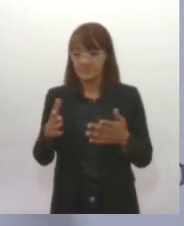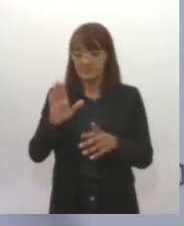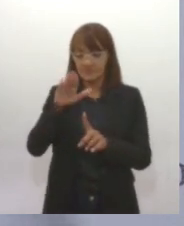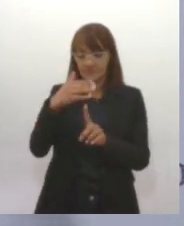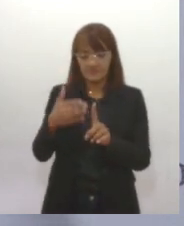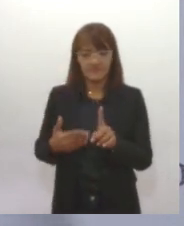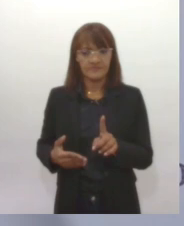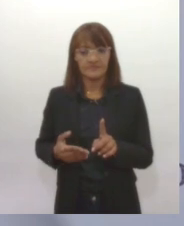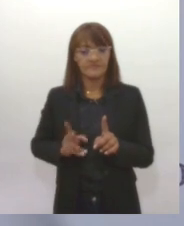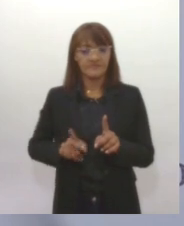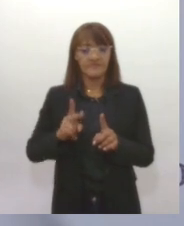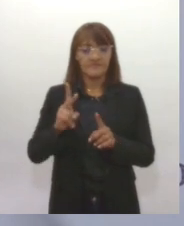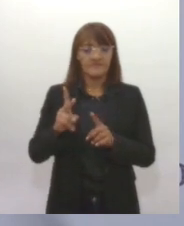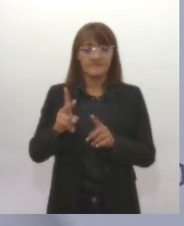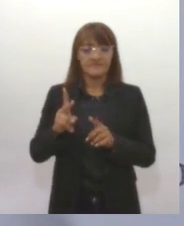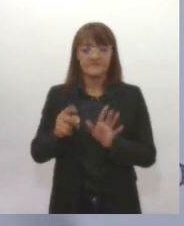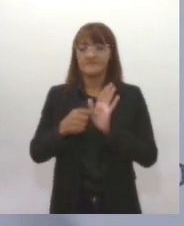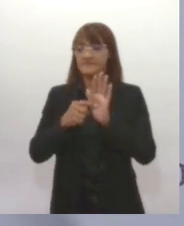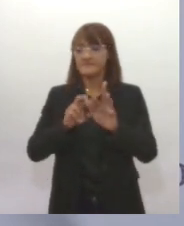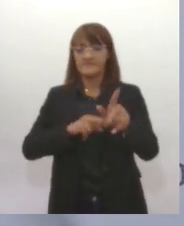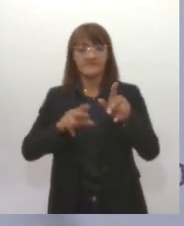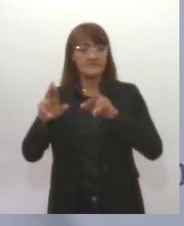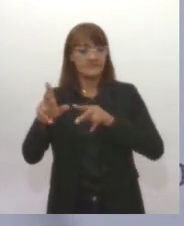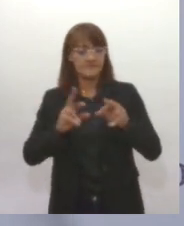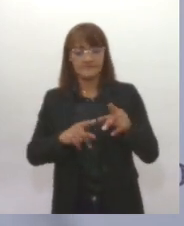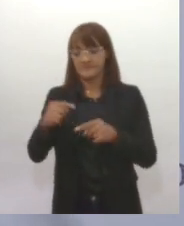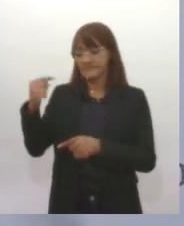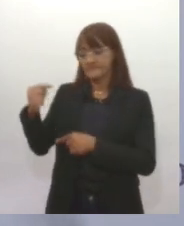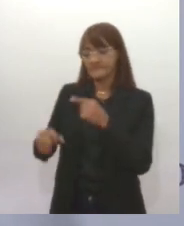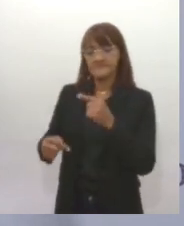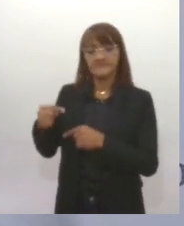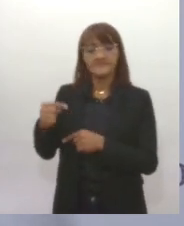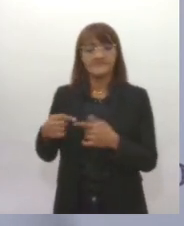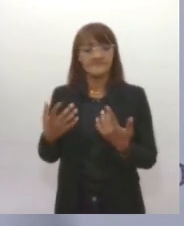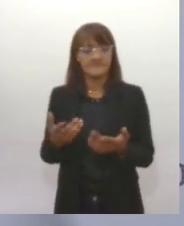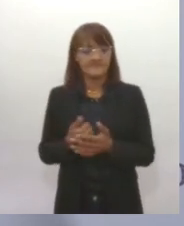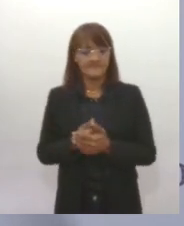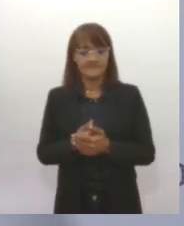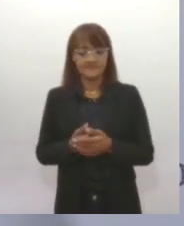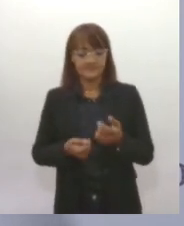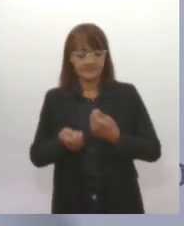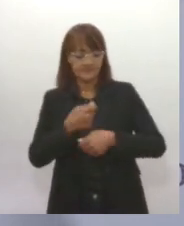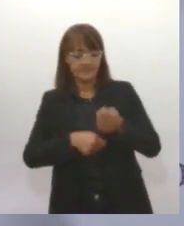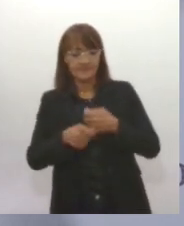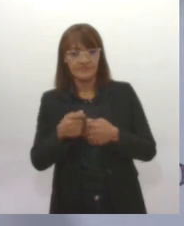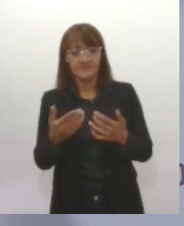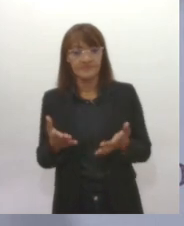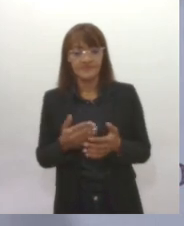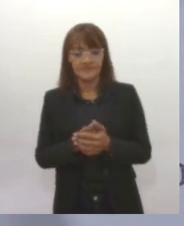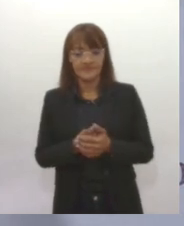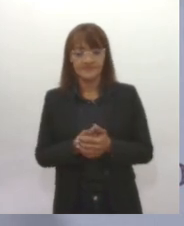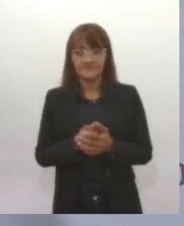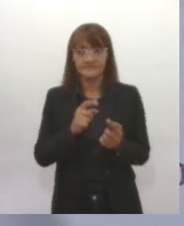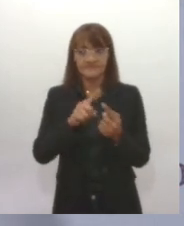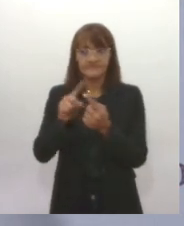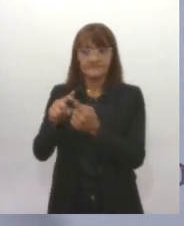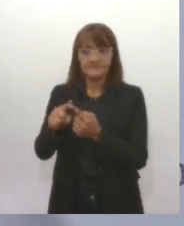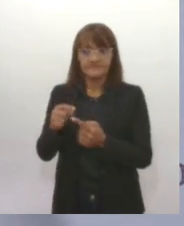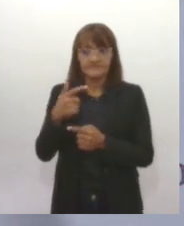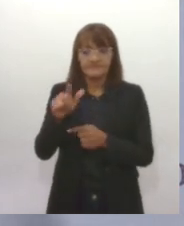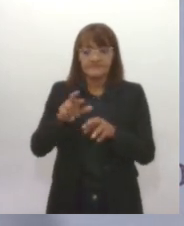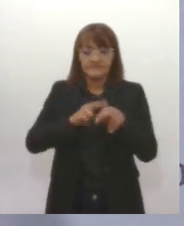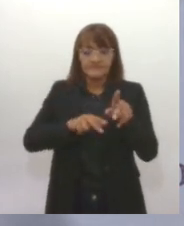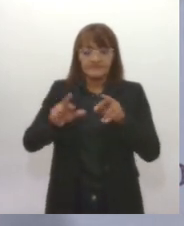diferenças políticas, transcendeu as diferenças socioeconômicas, a qualquer outro tipo de diferença social. Né, todos em